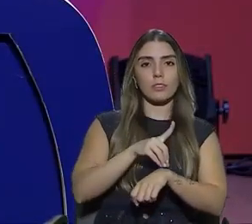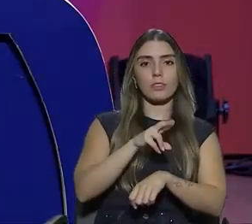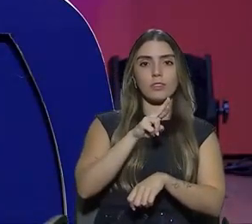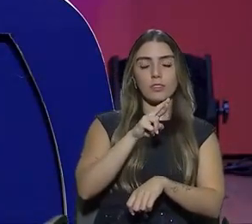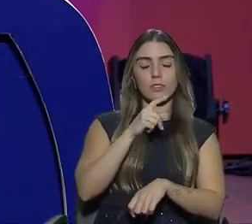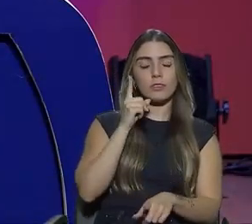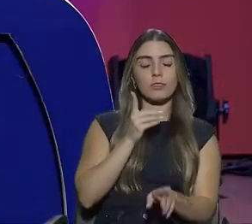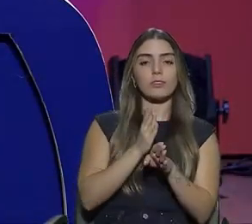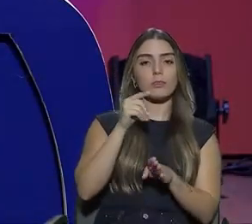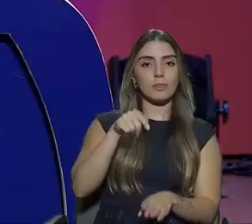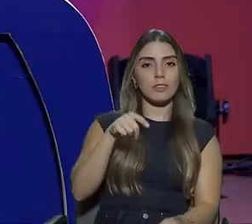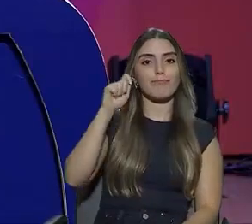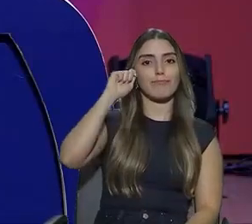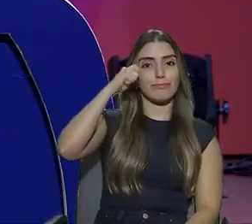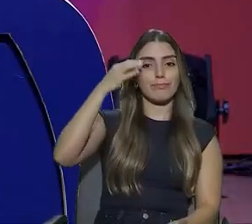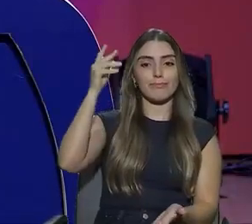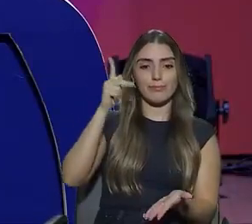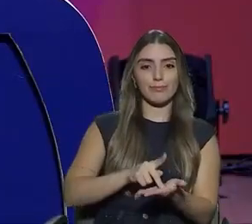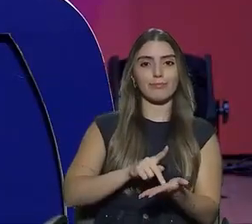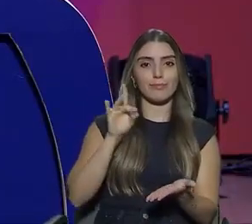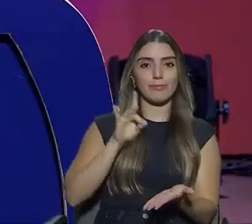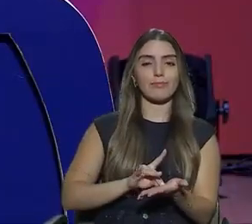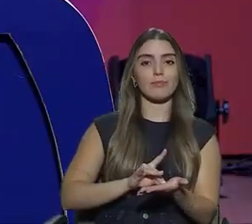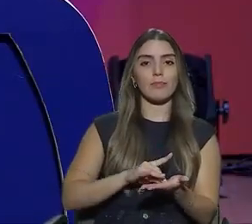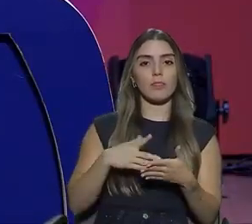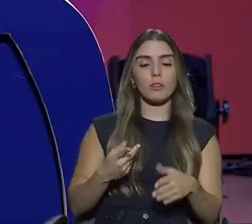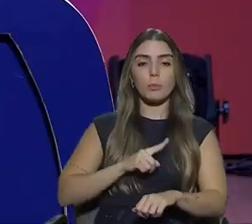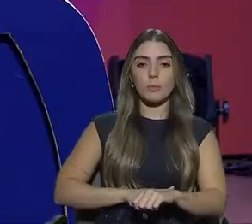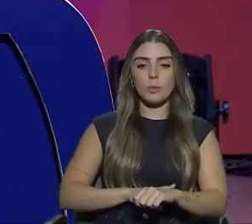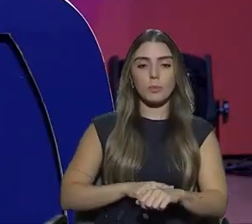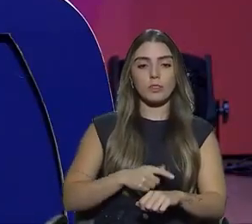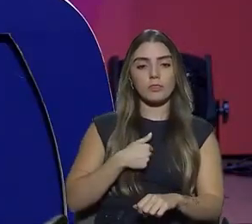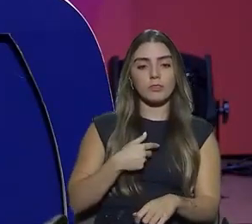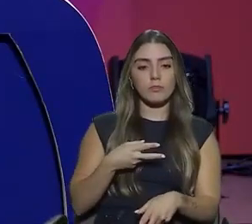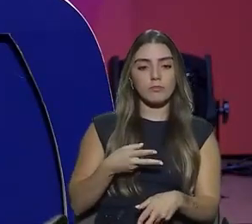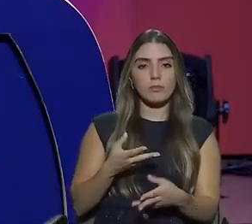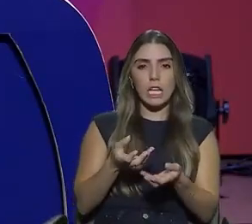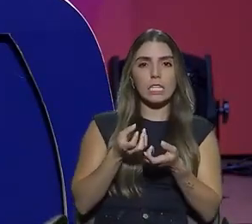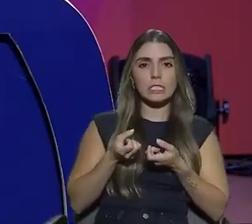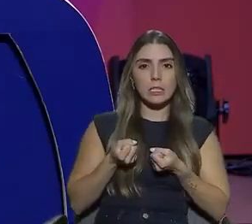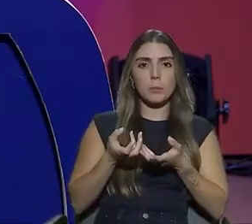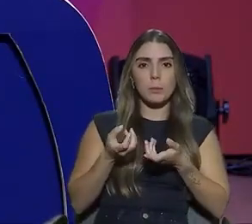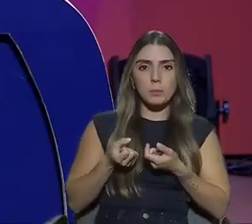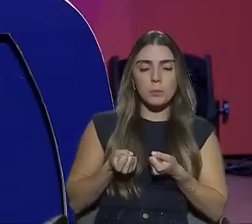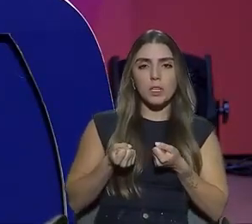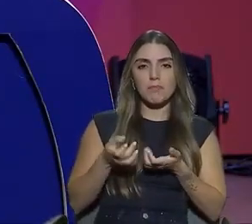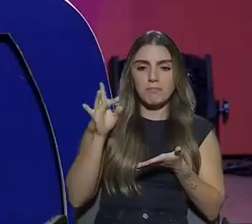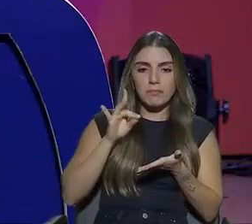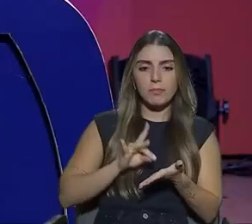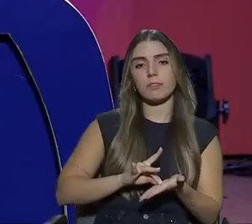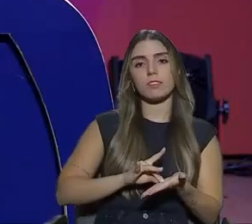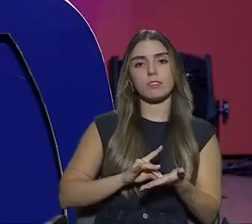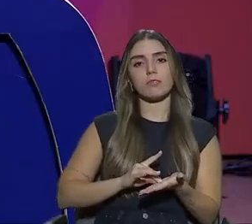foram momentos de validação e de autorizações, né, que eu fui recebendo para entender que a minha matéria